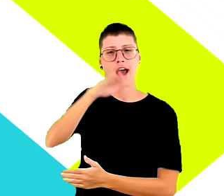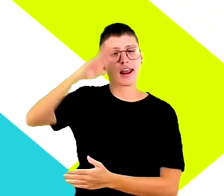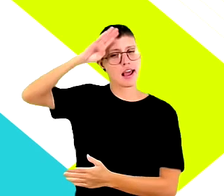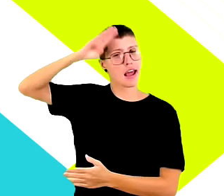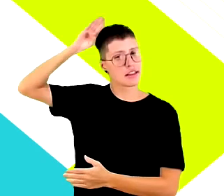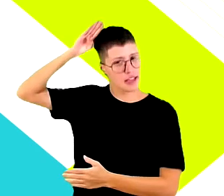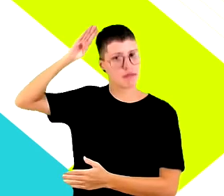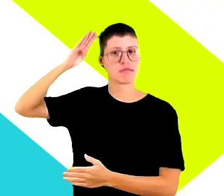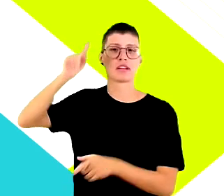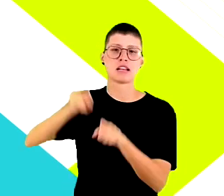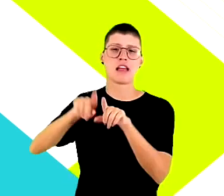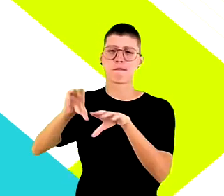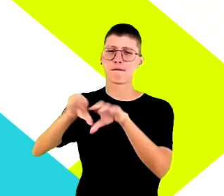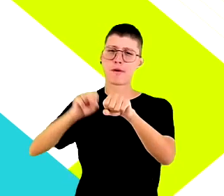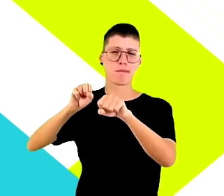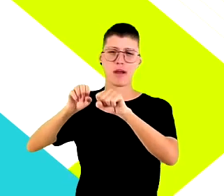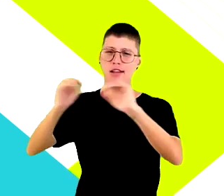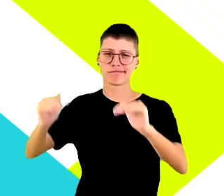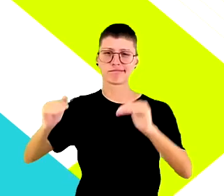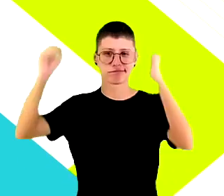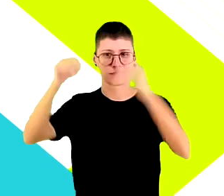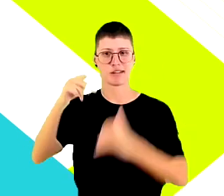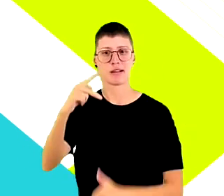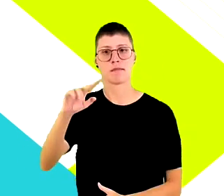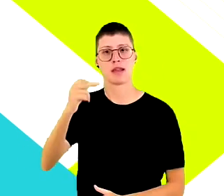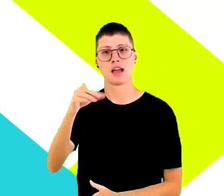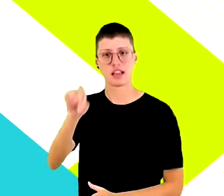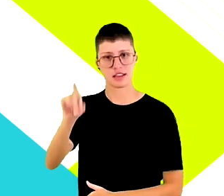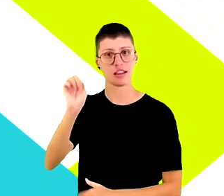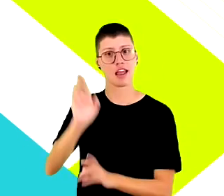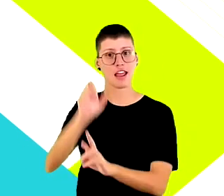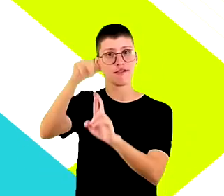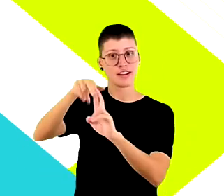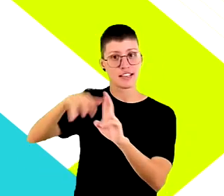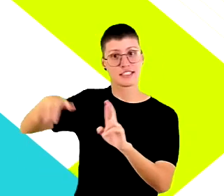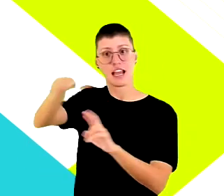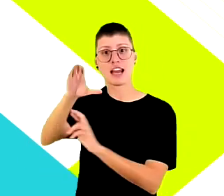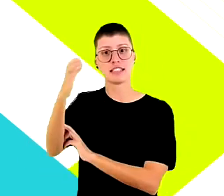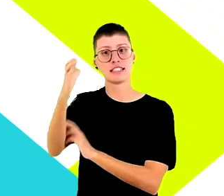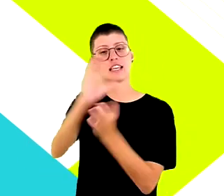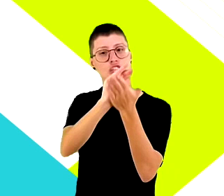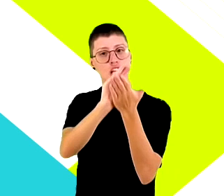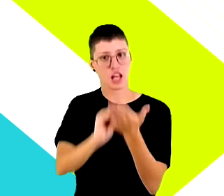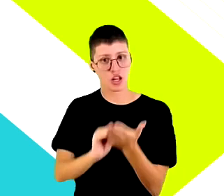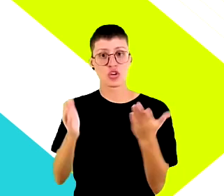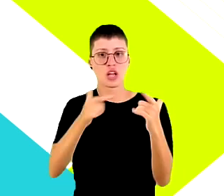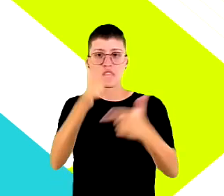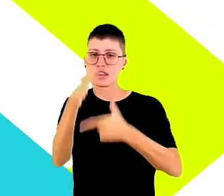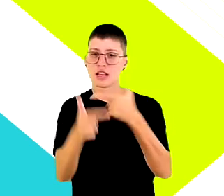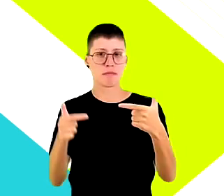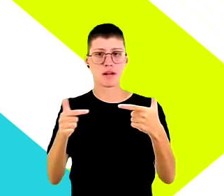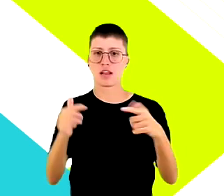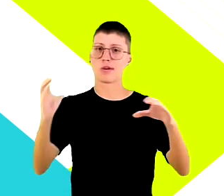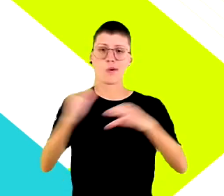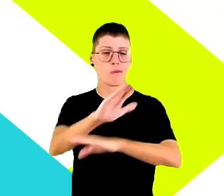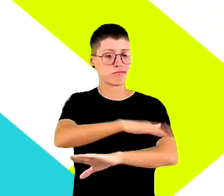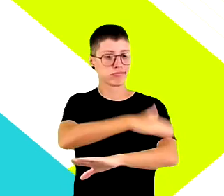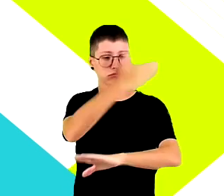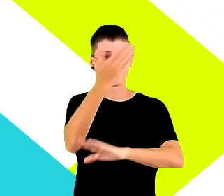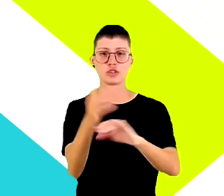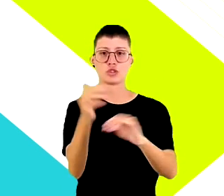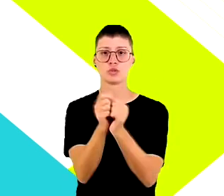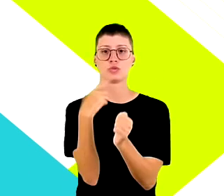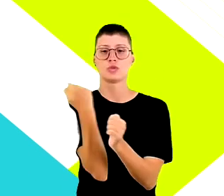um cara super, uma referência super importante aí no setor. E ele está aí atuando hoje integralmente na Thrive, na parte de modelagem, né, que eu acho que é